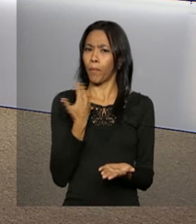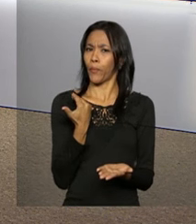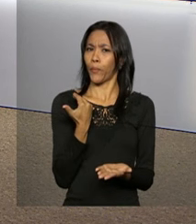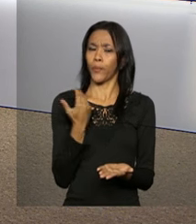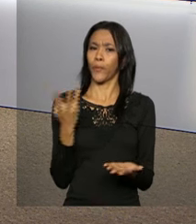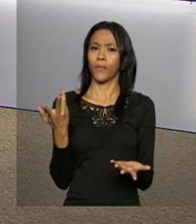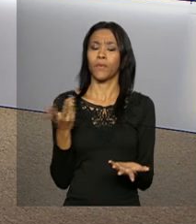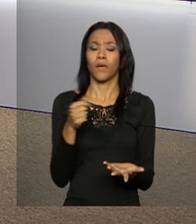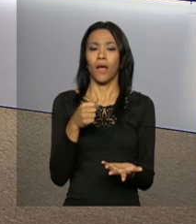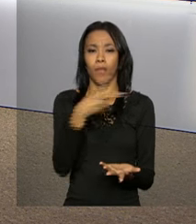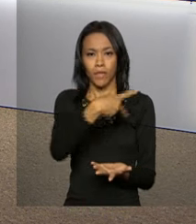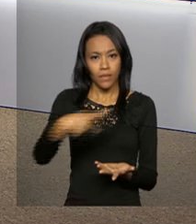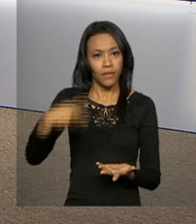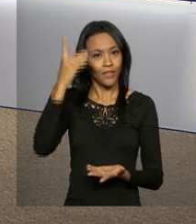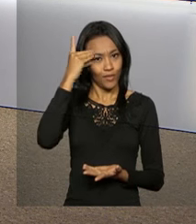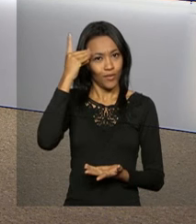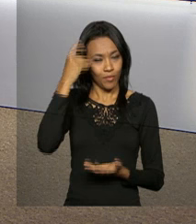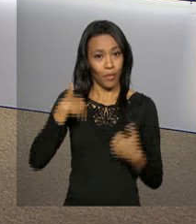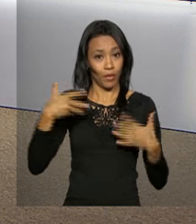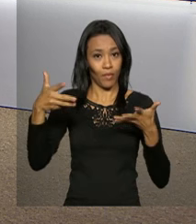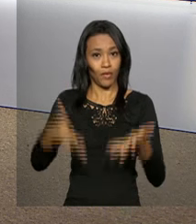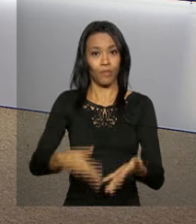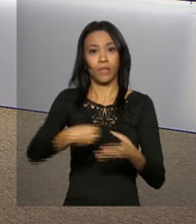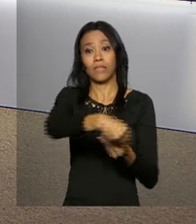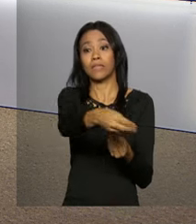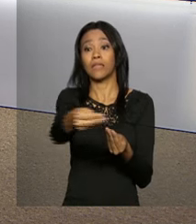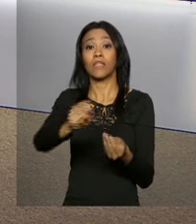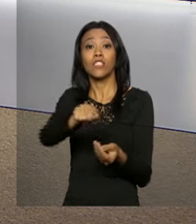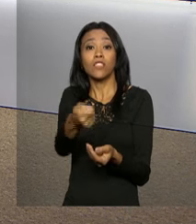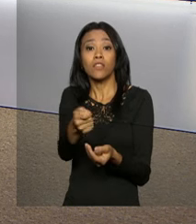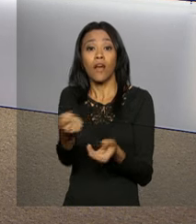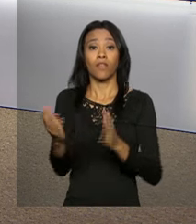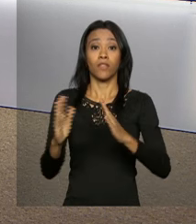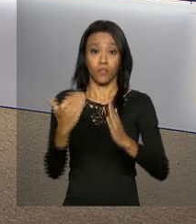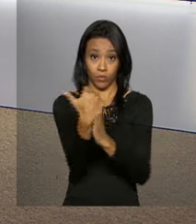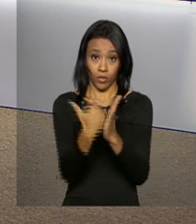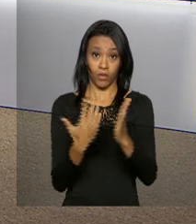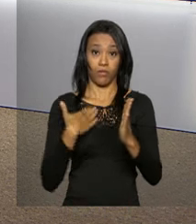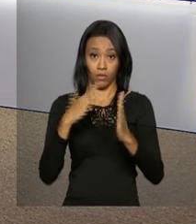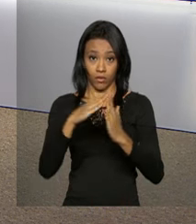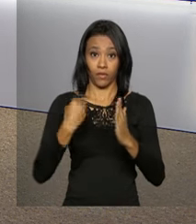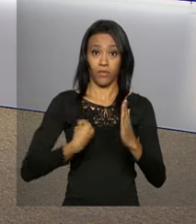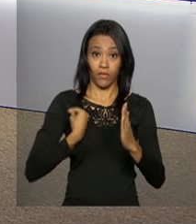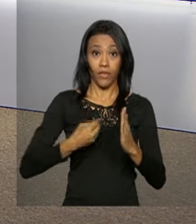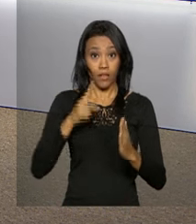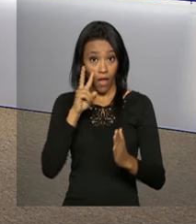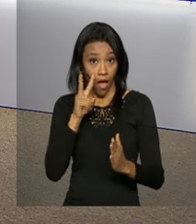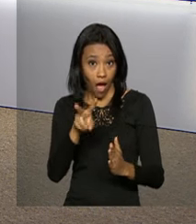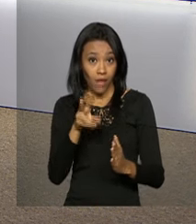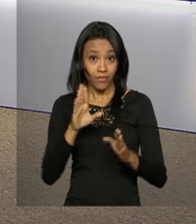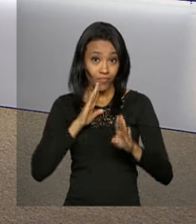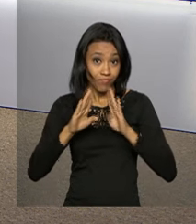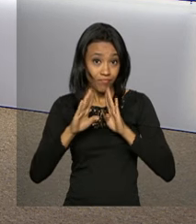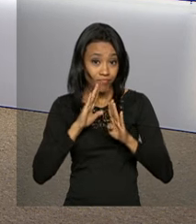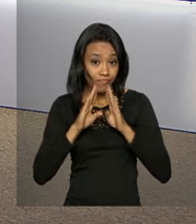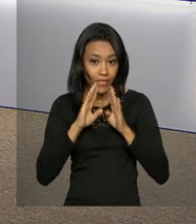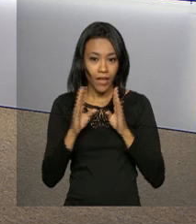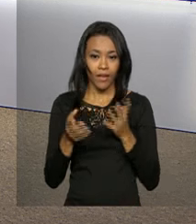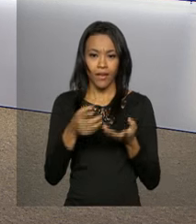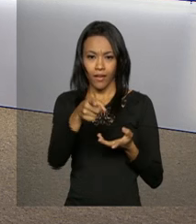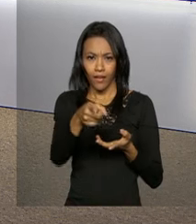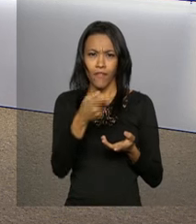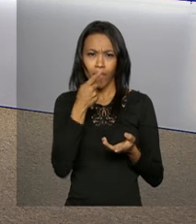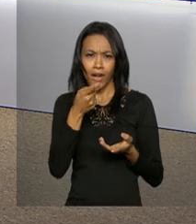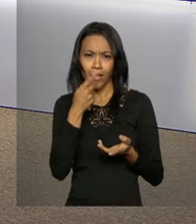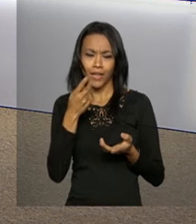em Petrolina da entrega de residências do Minha Casa Minha Vida, está ativa nas redes sociais falando dessa mobilização